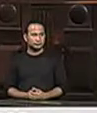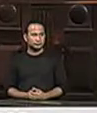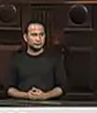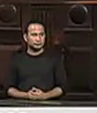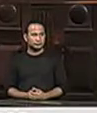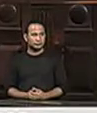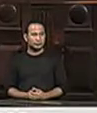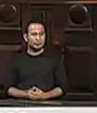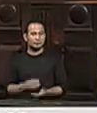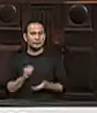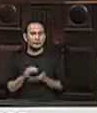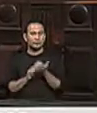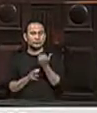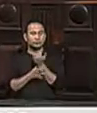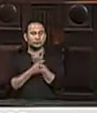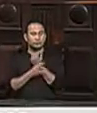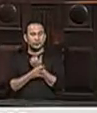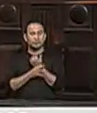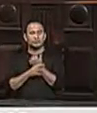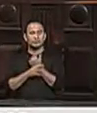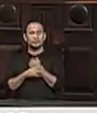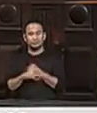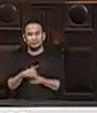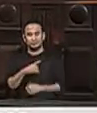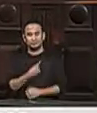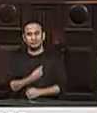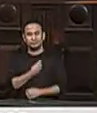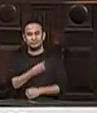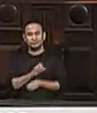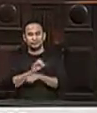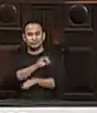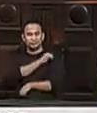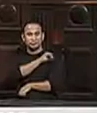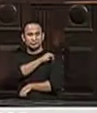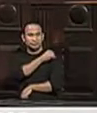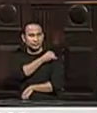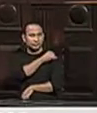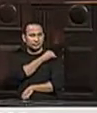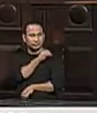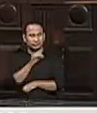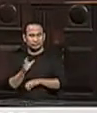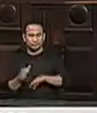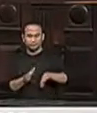Essa insegurança que vive o estado do Rio de Janeiro, o interior deixado de lado,